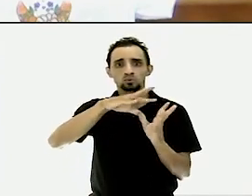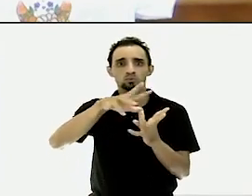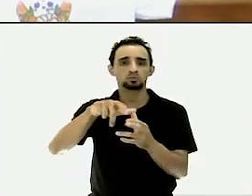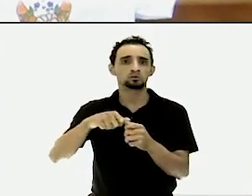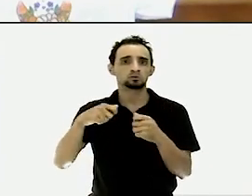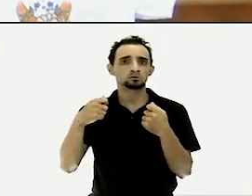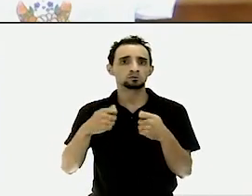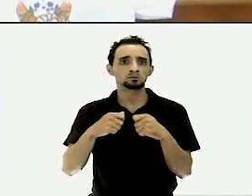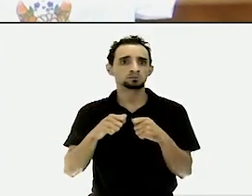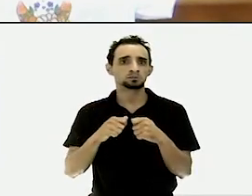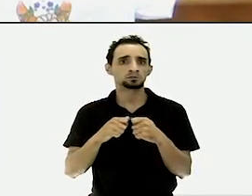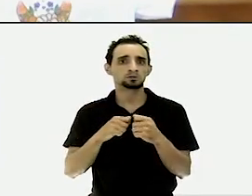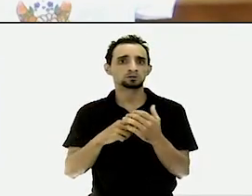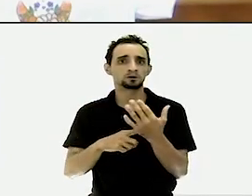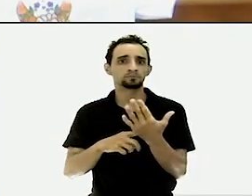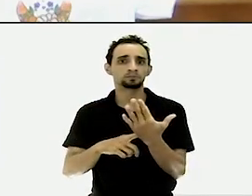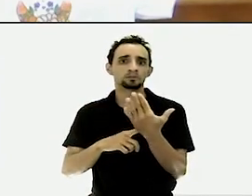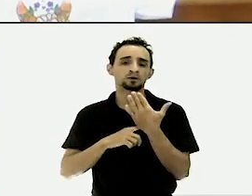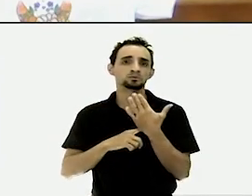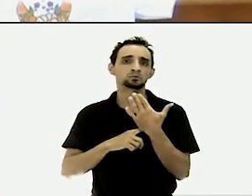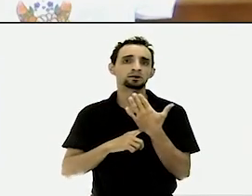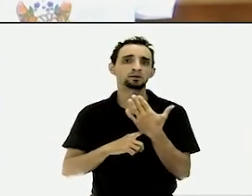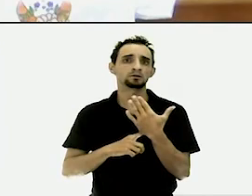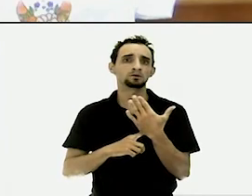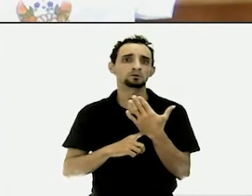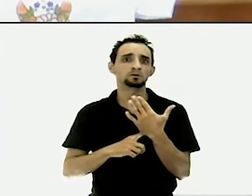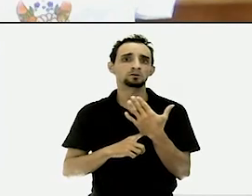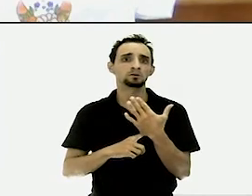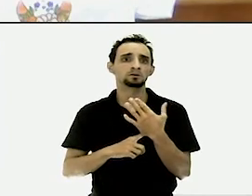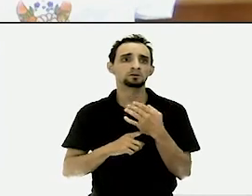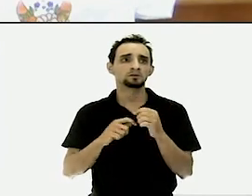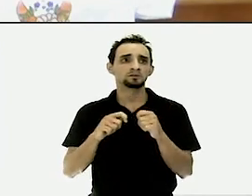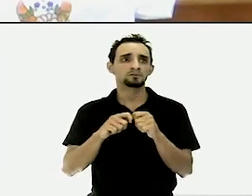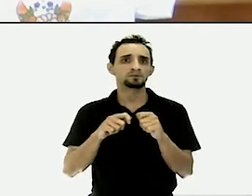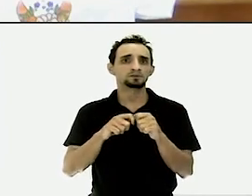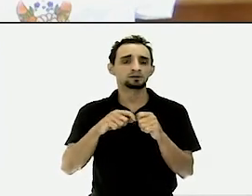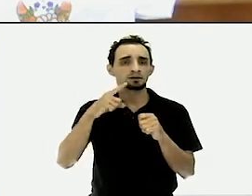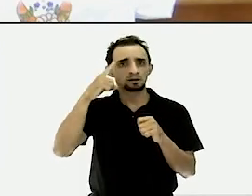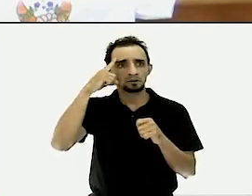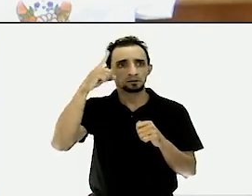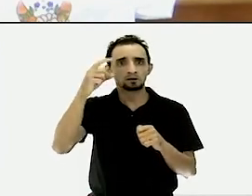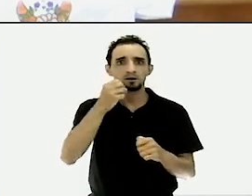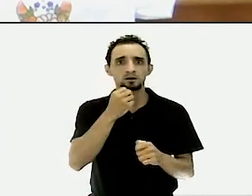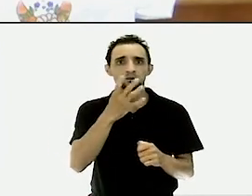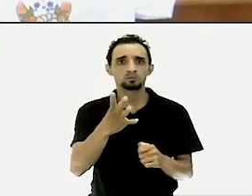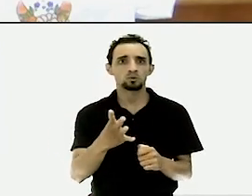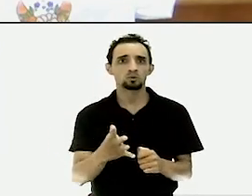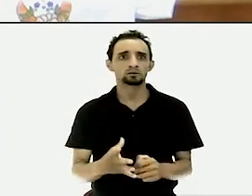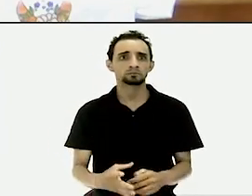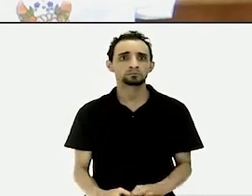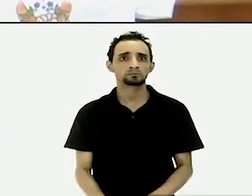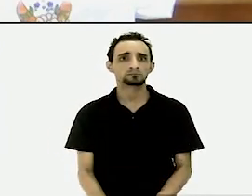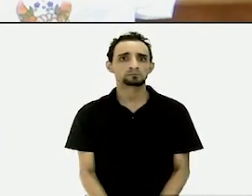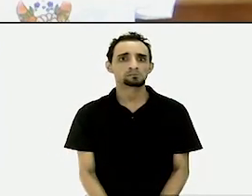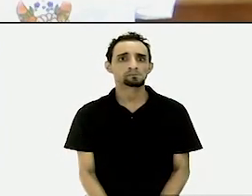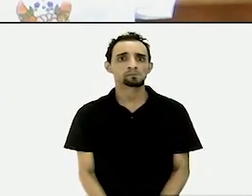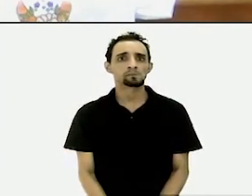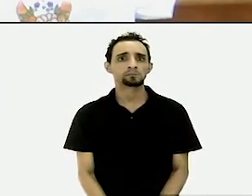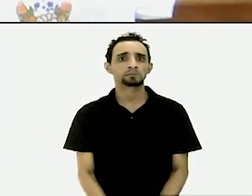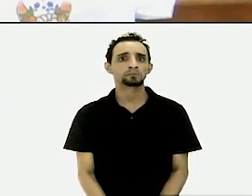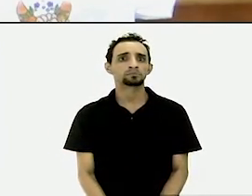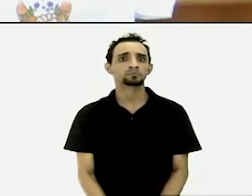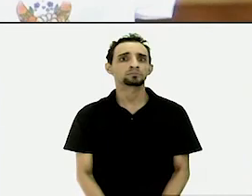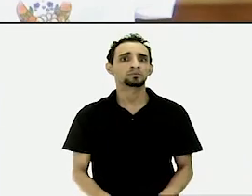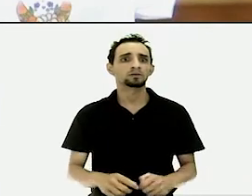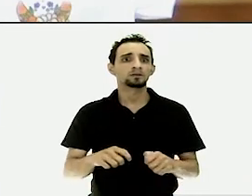conduzir, principalmente em escolas. Eu acho que é um projeto muito bom, mas ele pode ser ampliado, né, com o apoio dessa Casa de